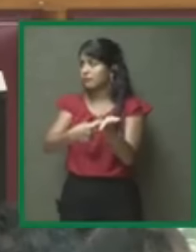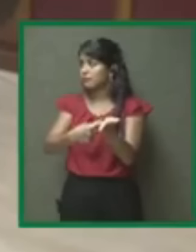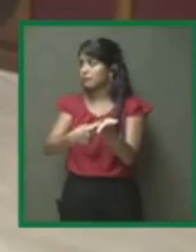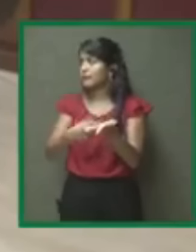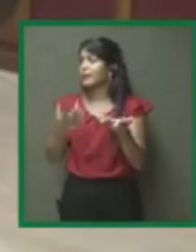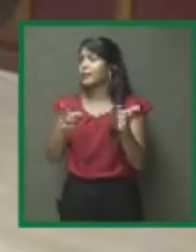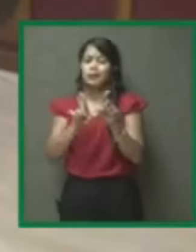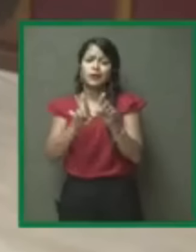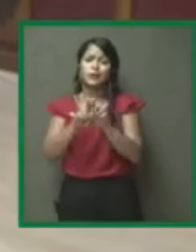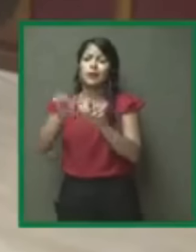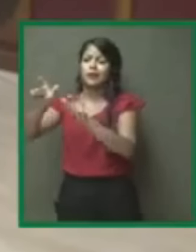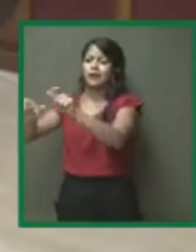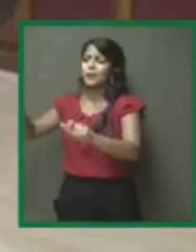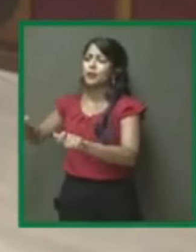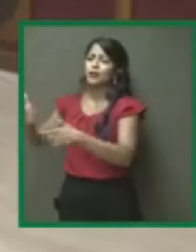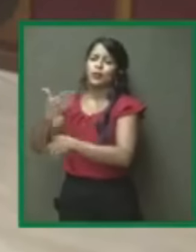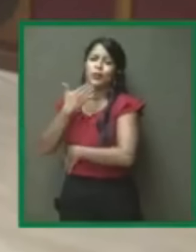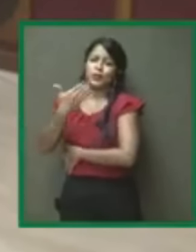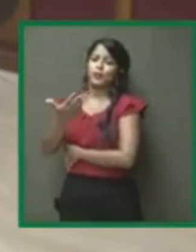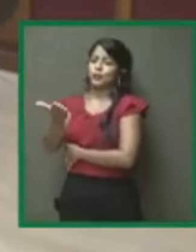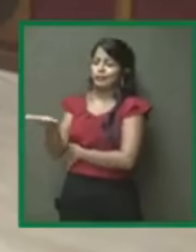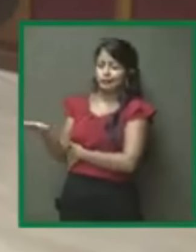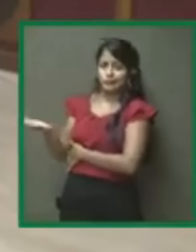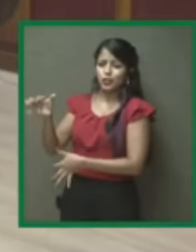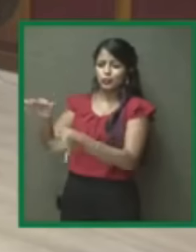Tá, aqui também foi um pedido dos senhores jurados.